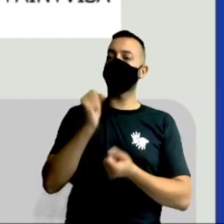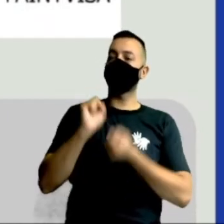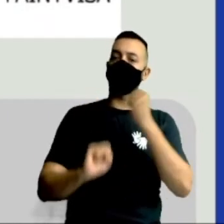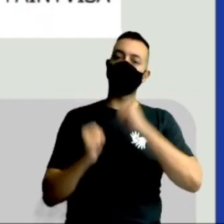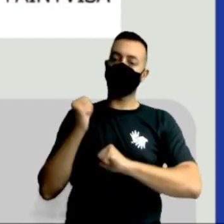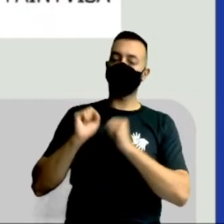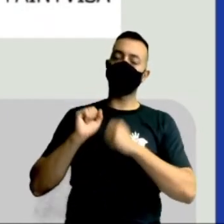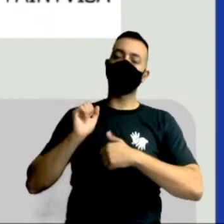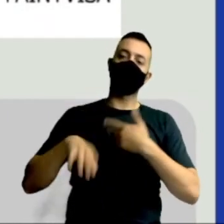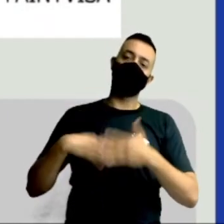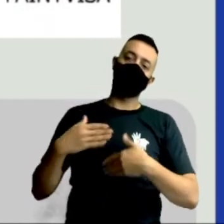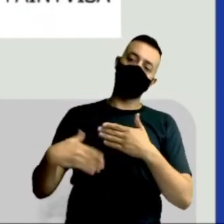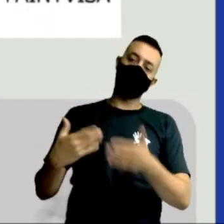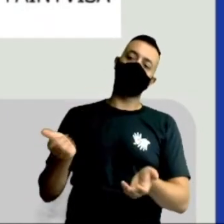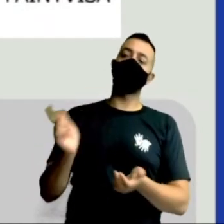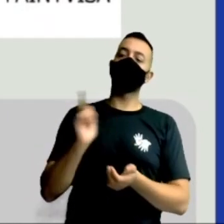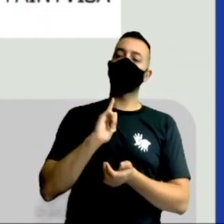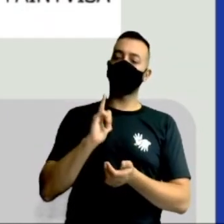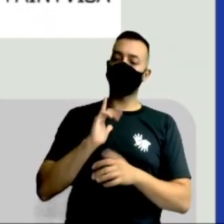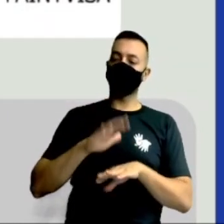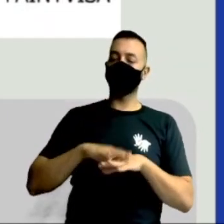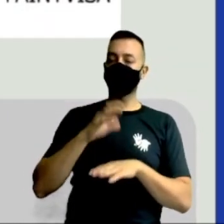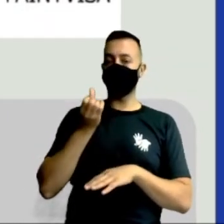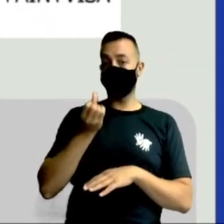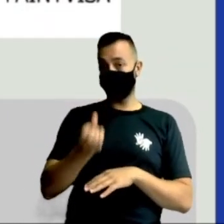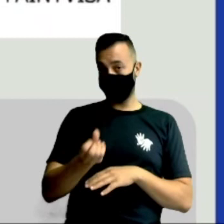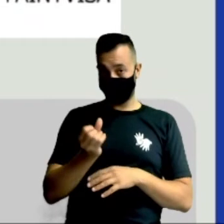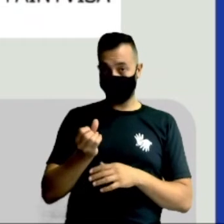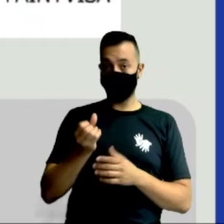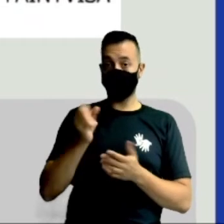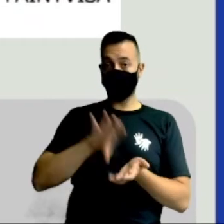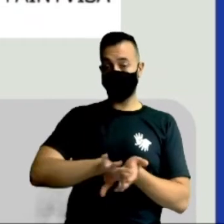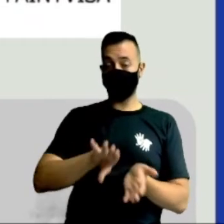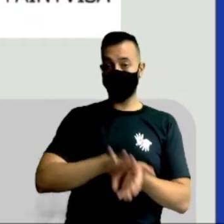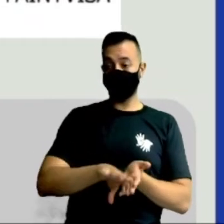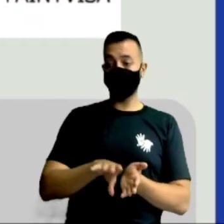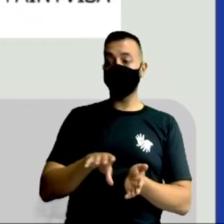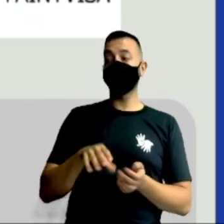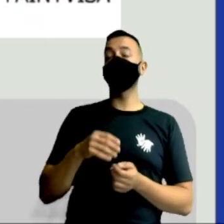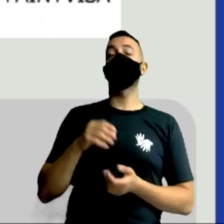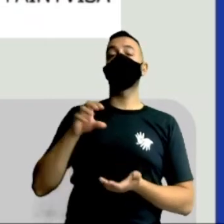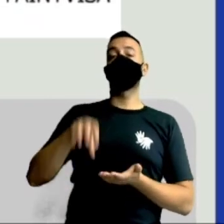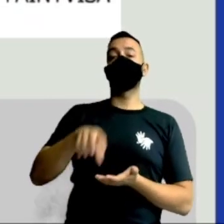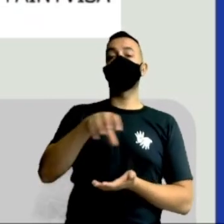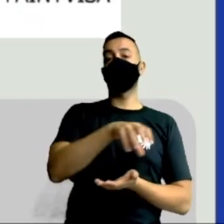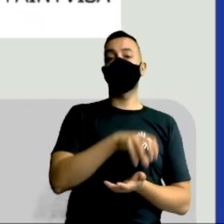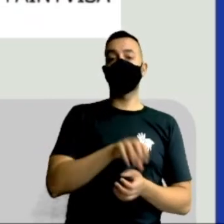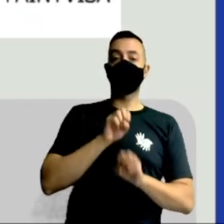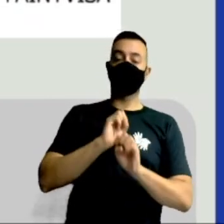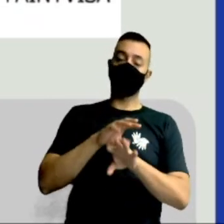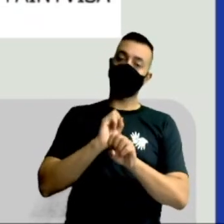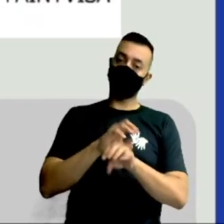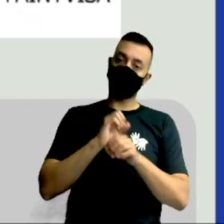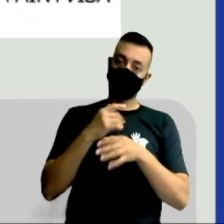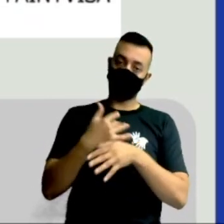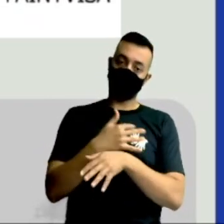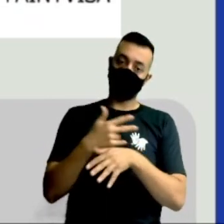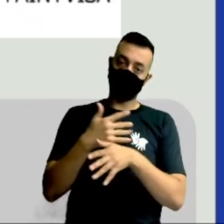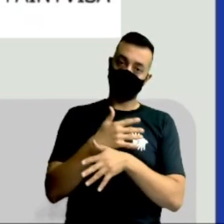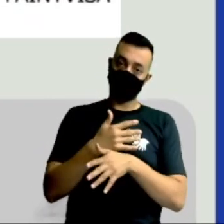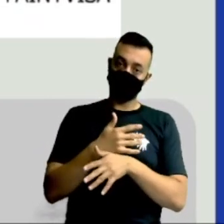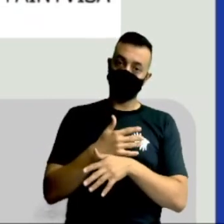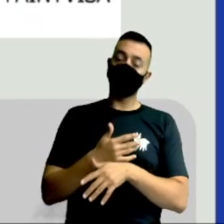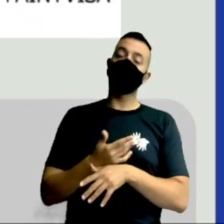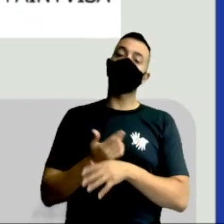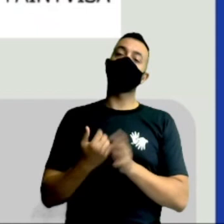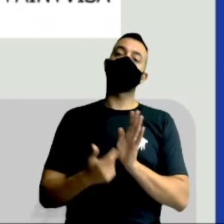vem avançando, temos aqui mais de 6 agências bancárias, tá certo? E o setor educacional, né, da cidade